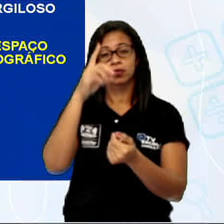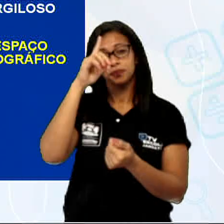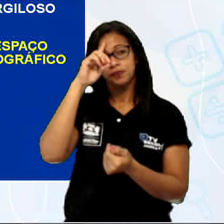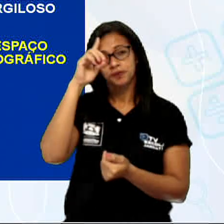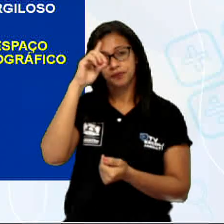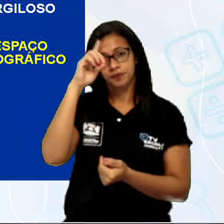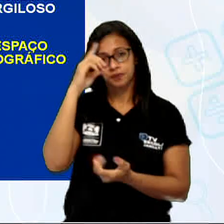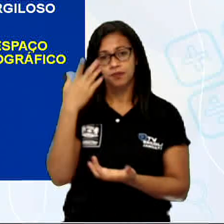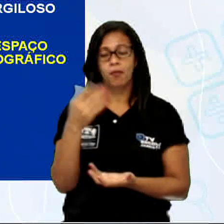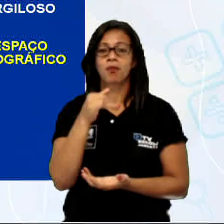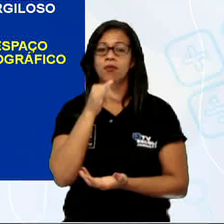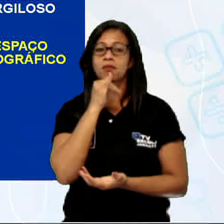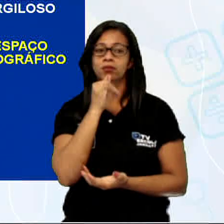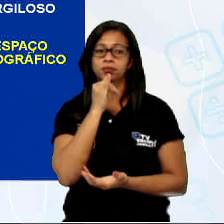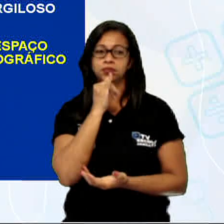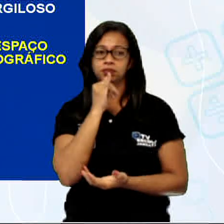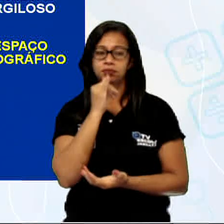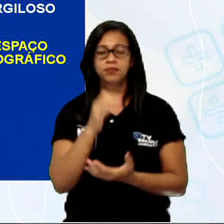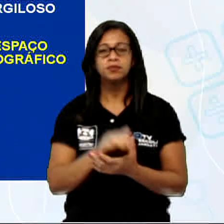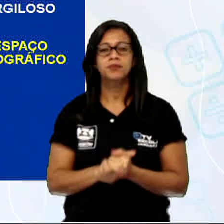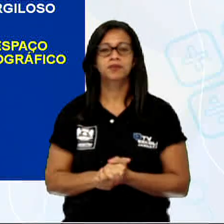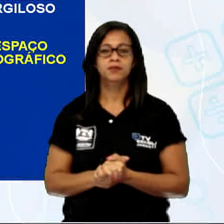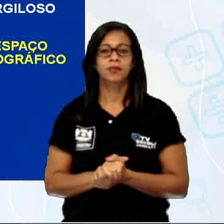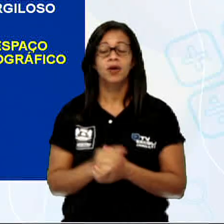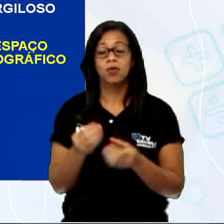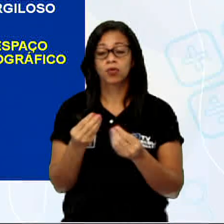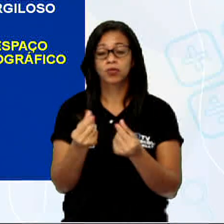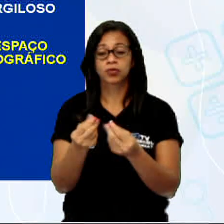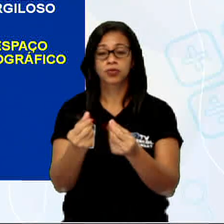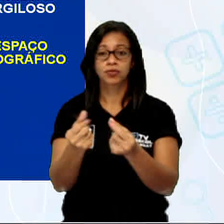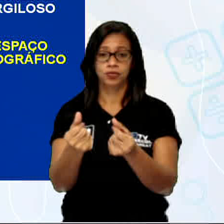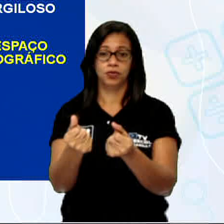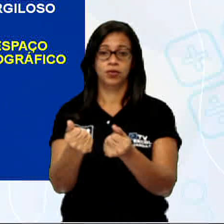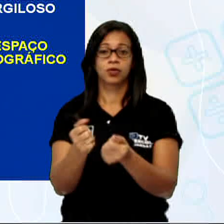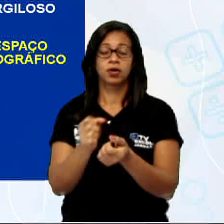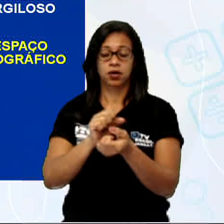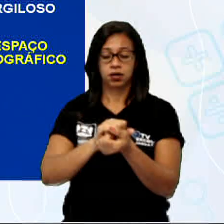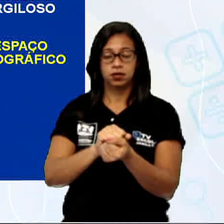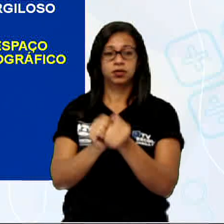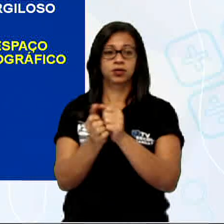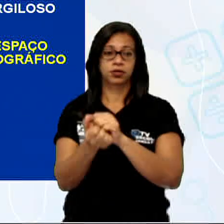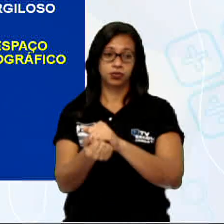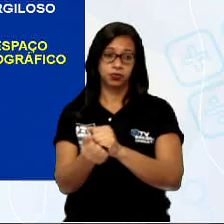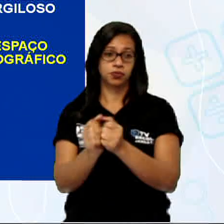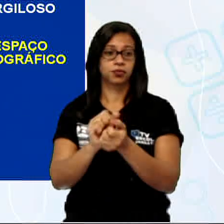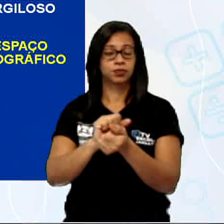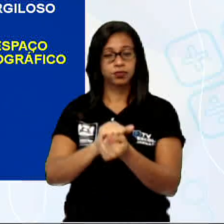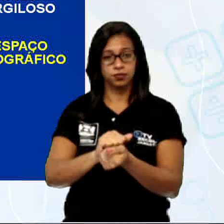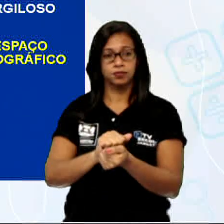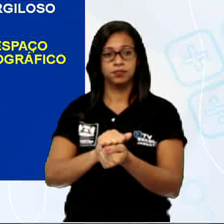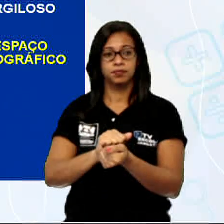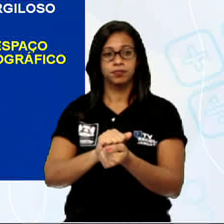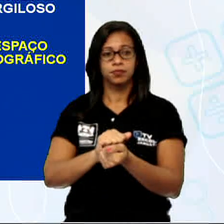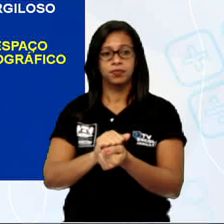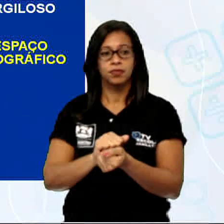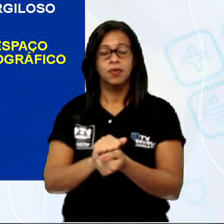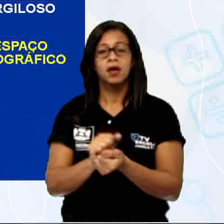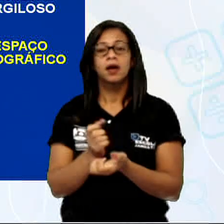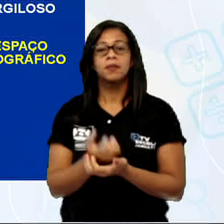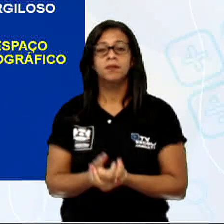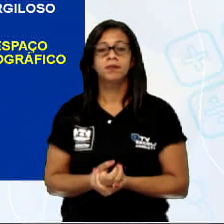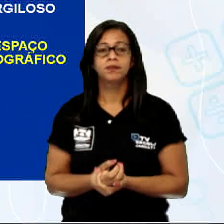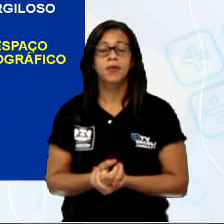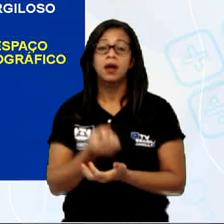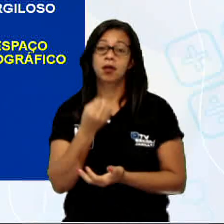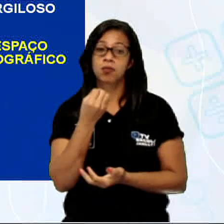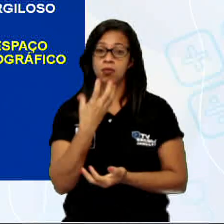solo argiloso e o solo umífero, como eu já tenho falado, ele é próprio para a agricultura. Todos os